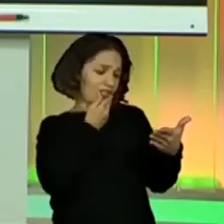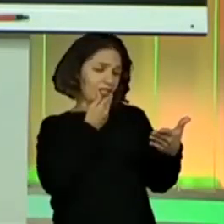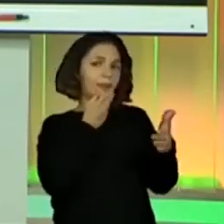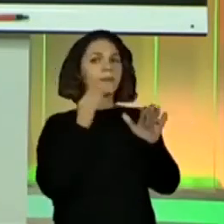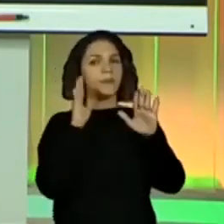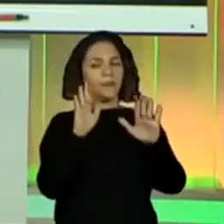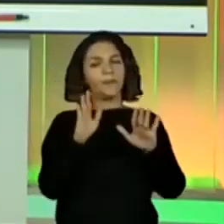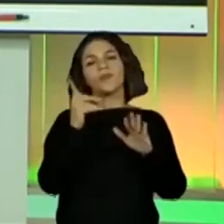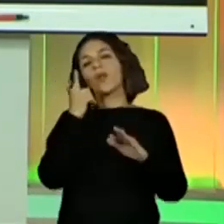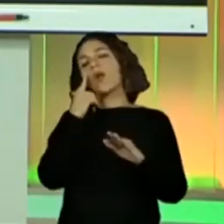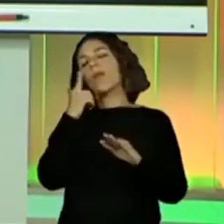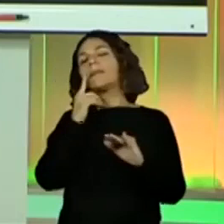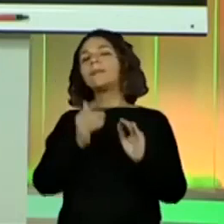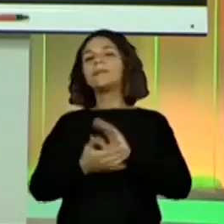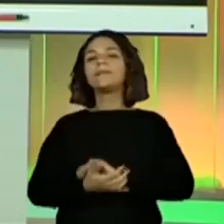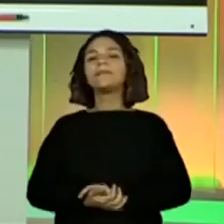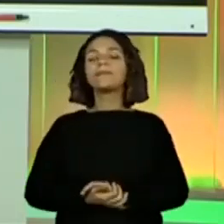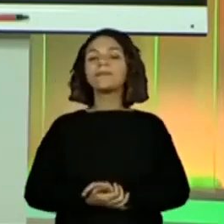Próximo, aqui, ó.